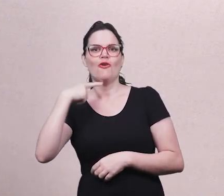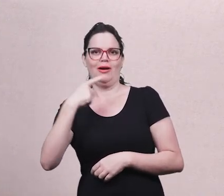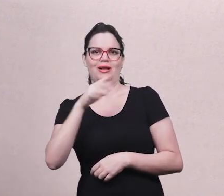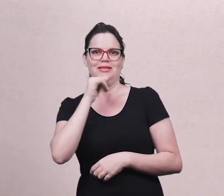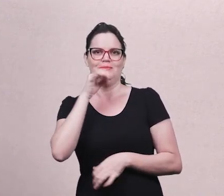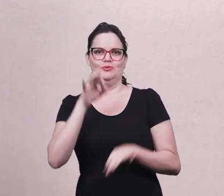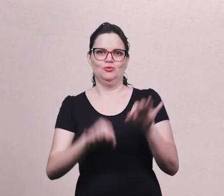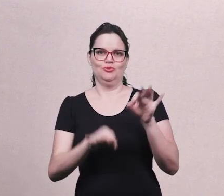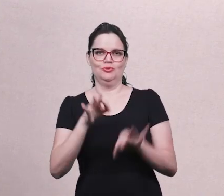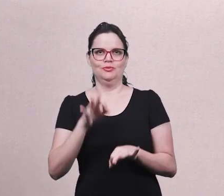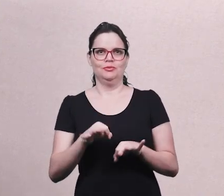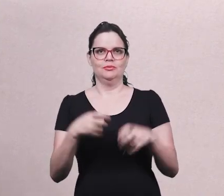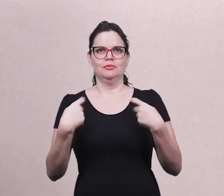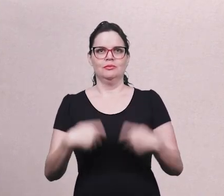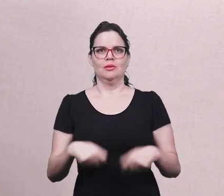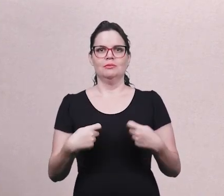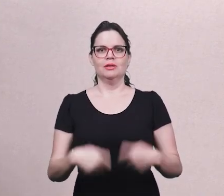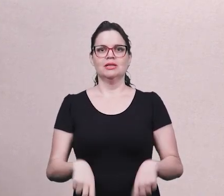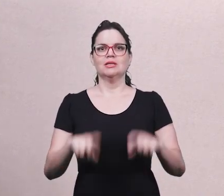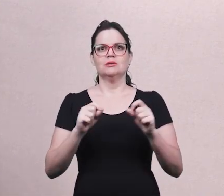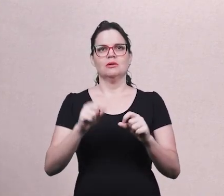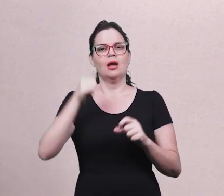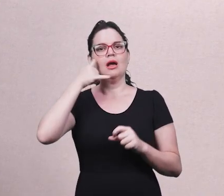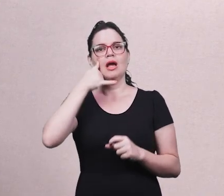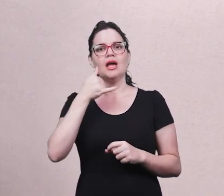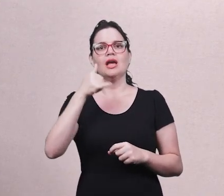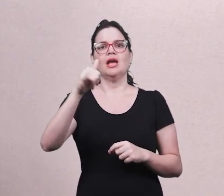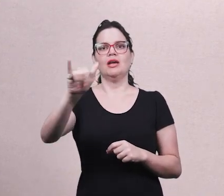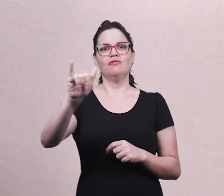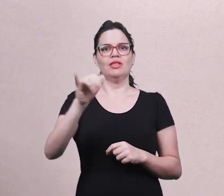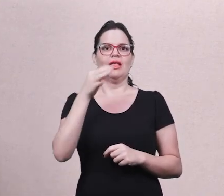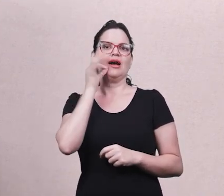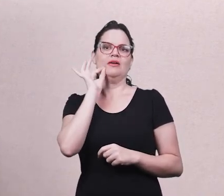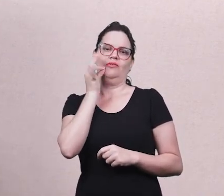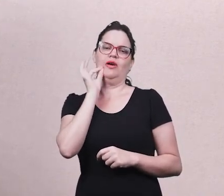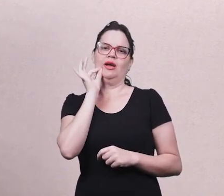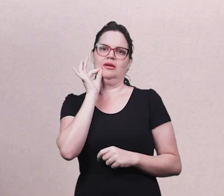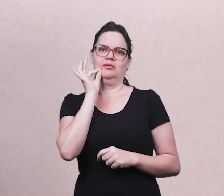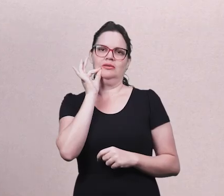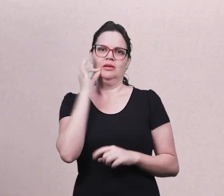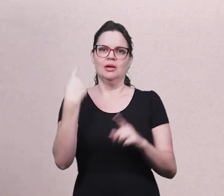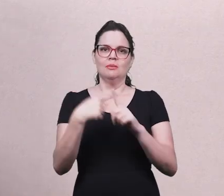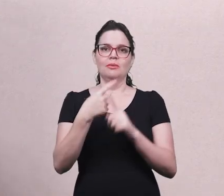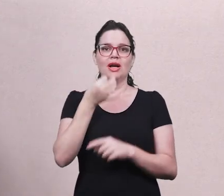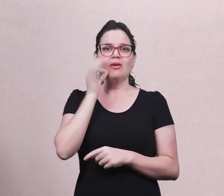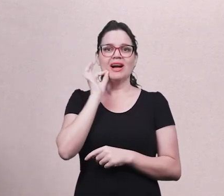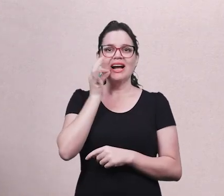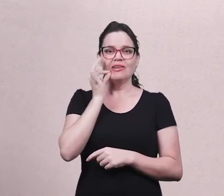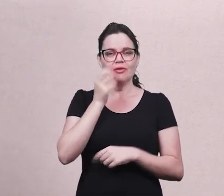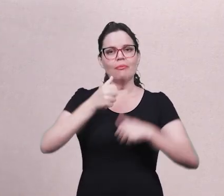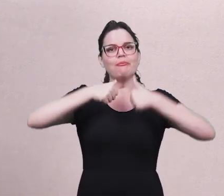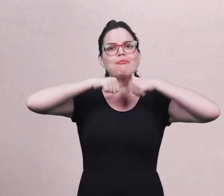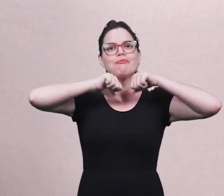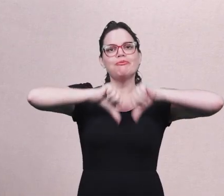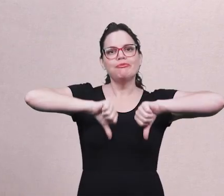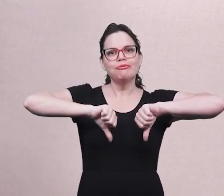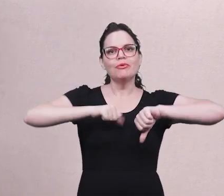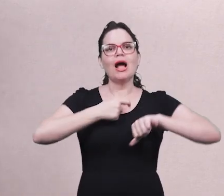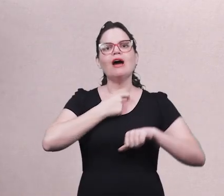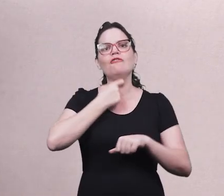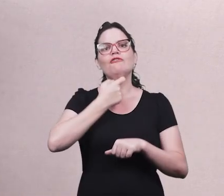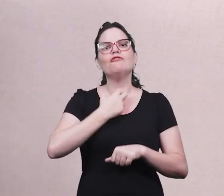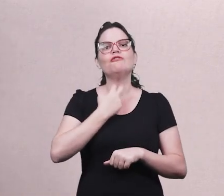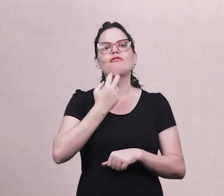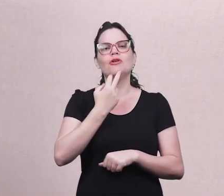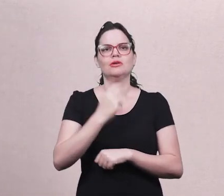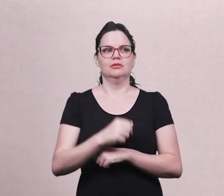você precisa não ingerir o café. Ah, é? Você não pode ingerir o café, porque o café desidrata o trato vocal.